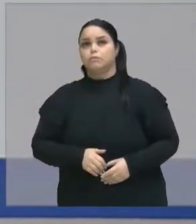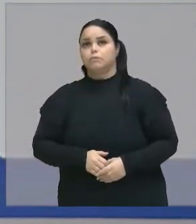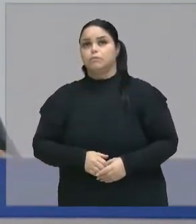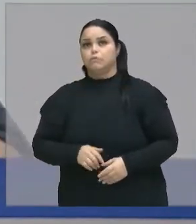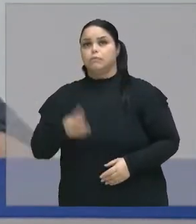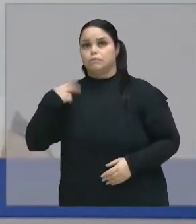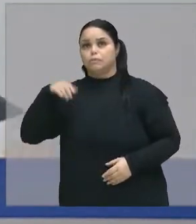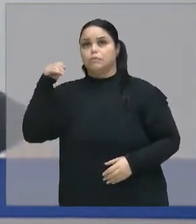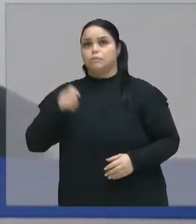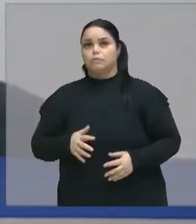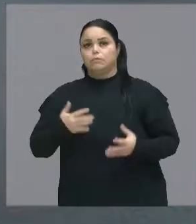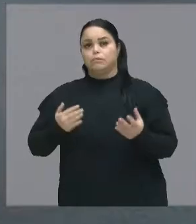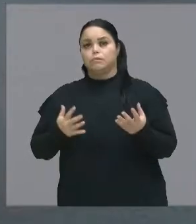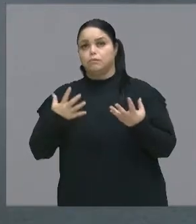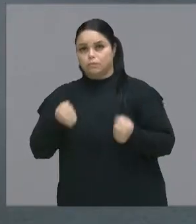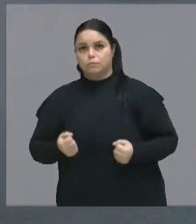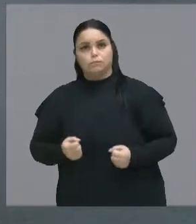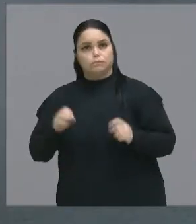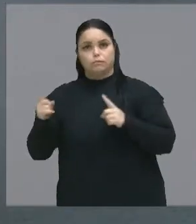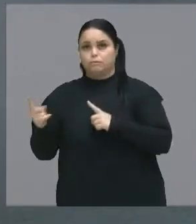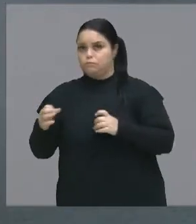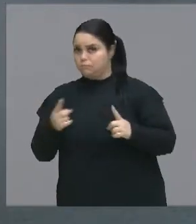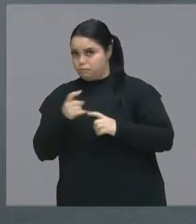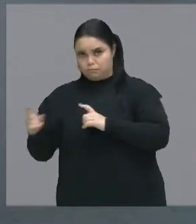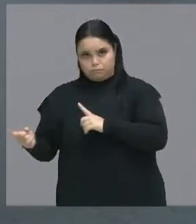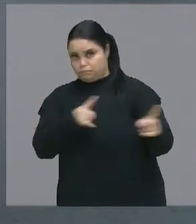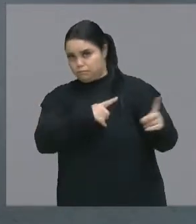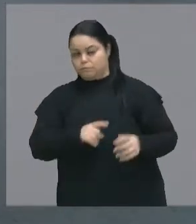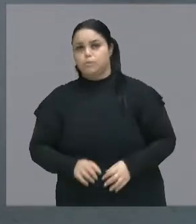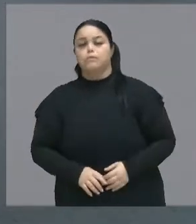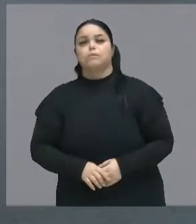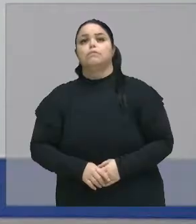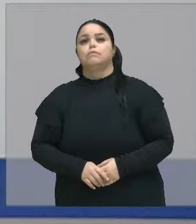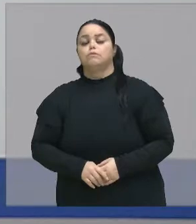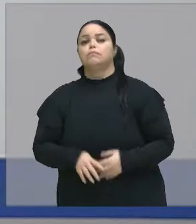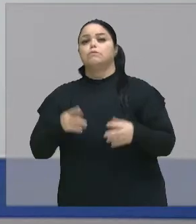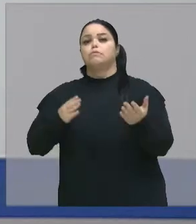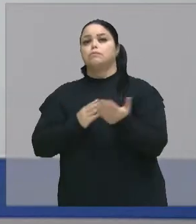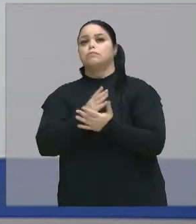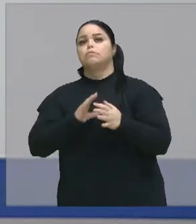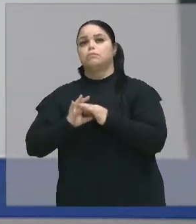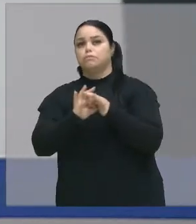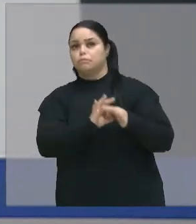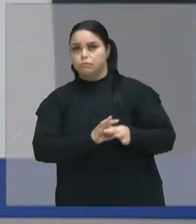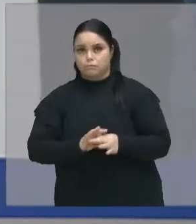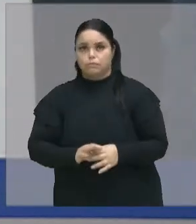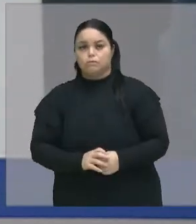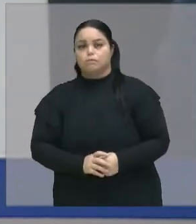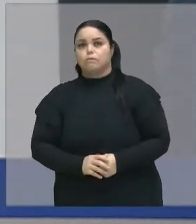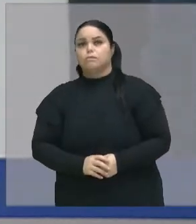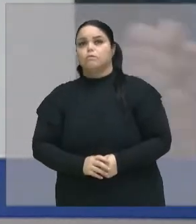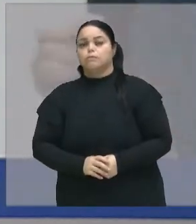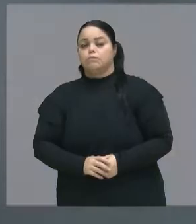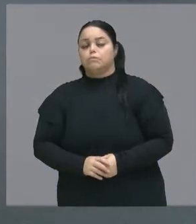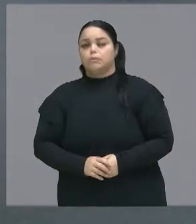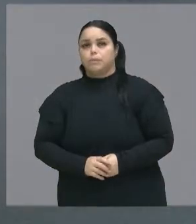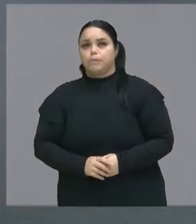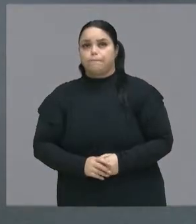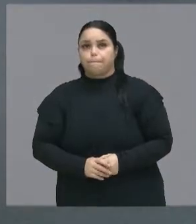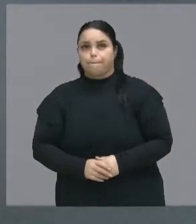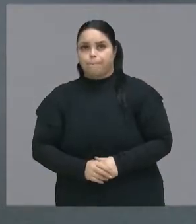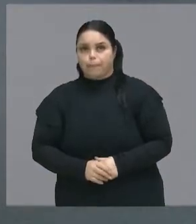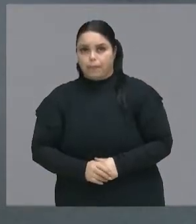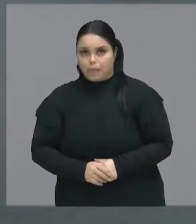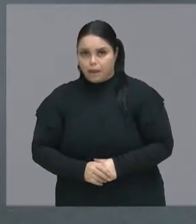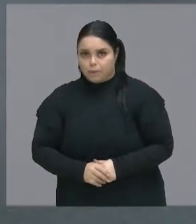estão. Os contrários, que se manifestem. Nenhuma manifestação contrária. Aprovado por unanimidade. Segue.